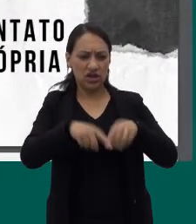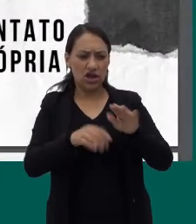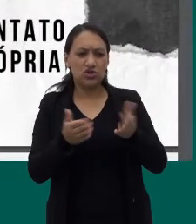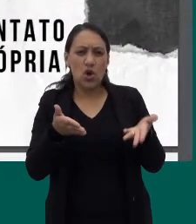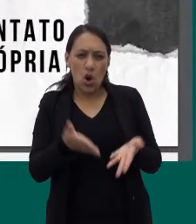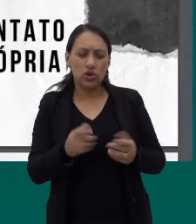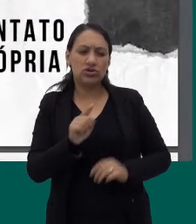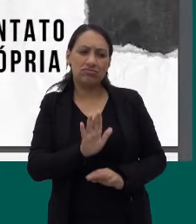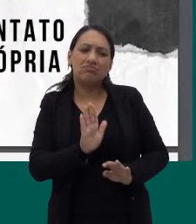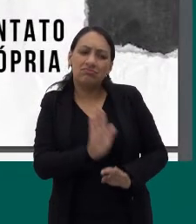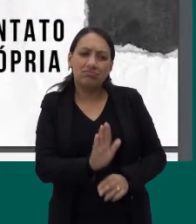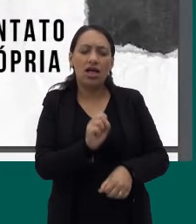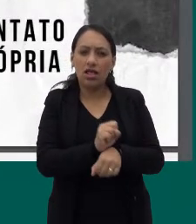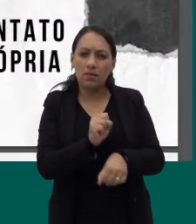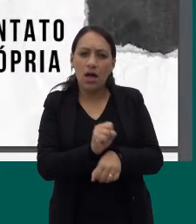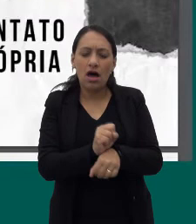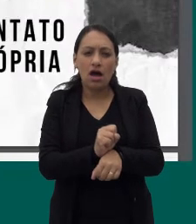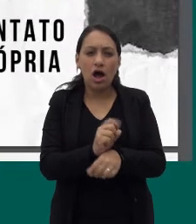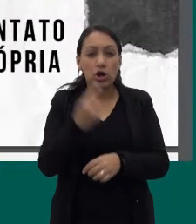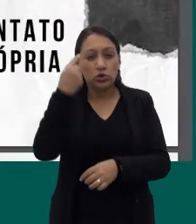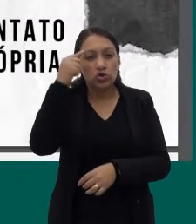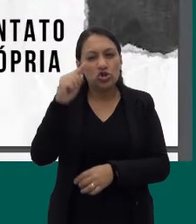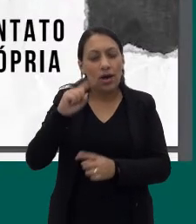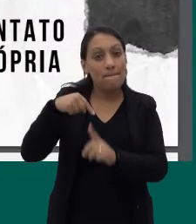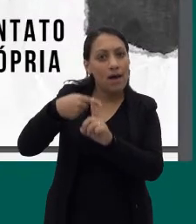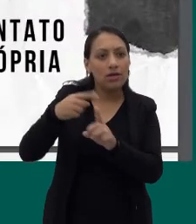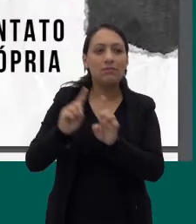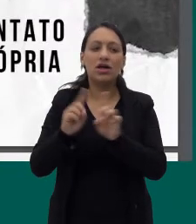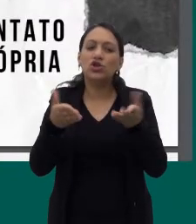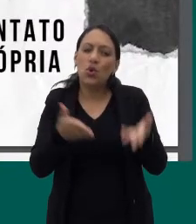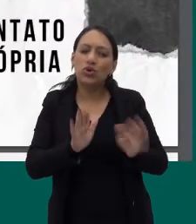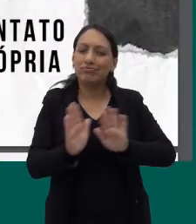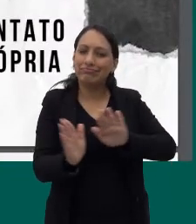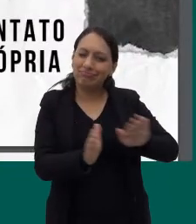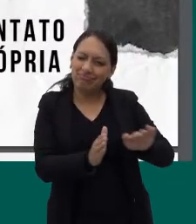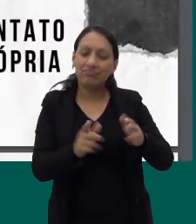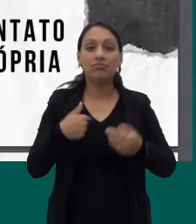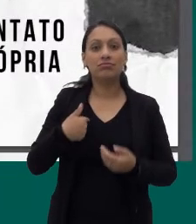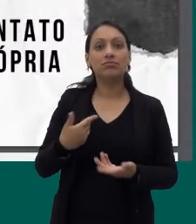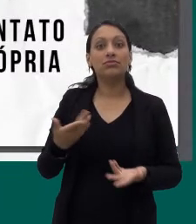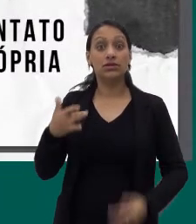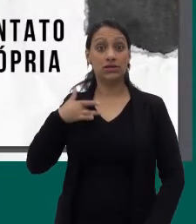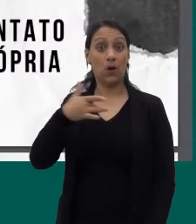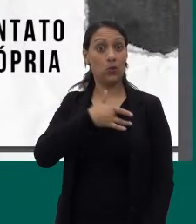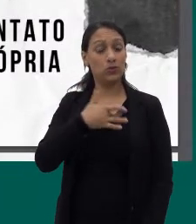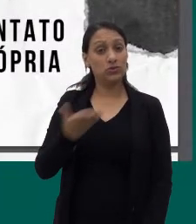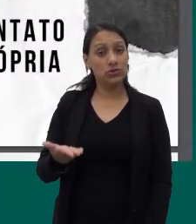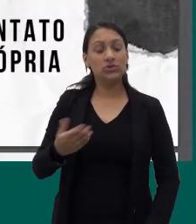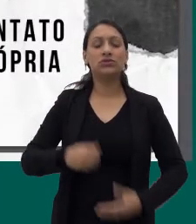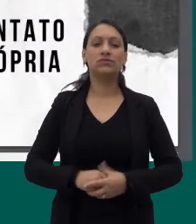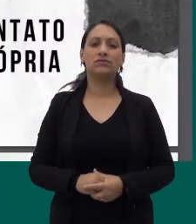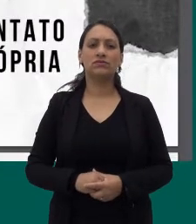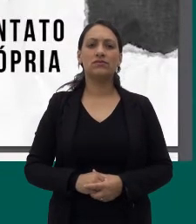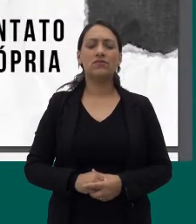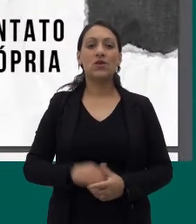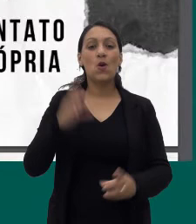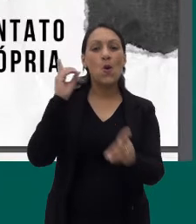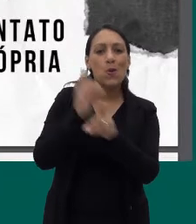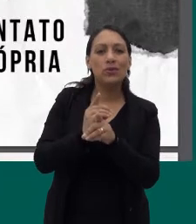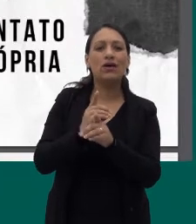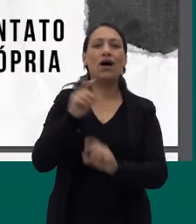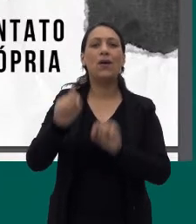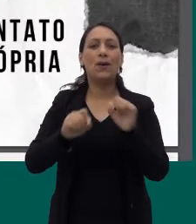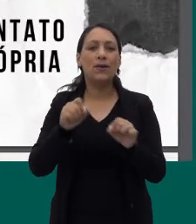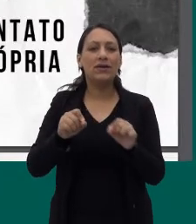demorar um dia a mais, mas hoje eu vou descansar. Isso é saúde, né? Encontrar um ritmo que faça,